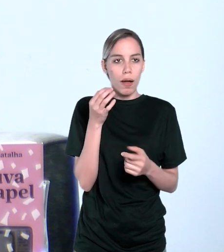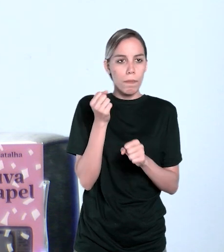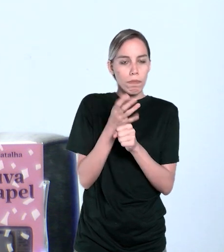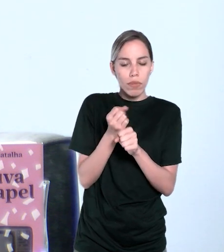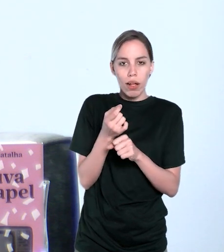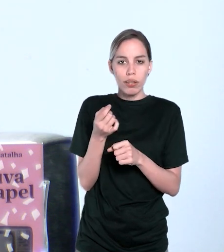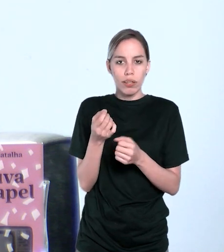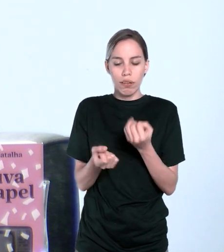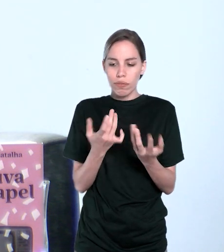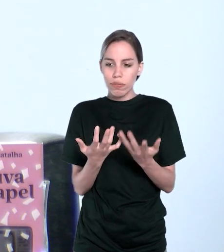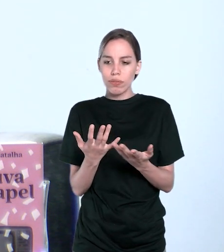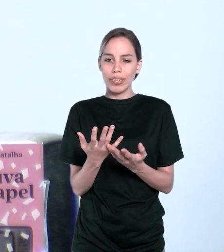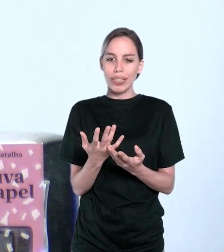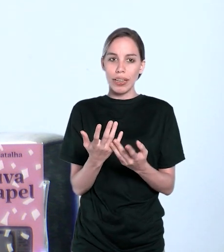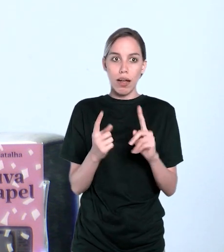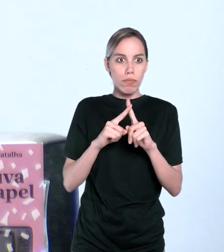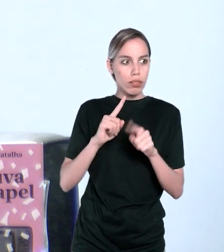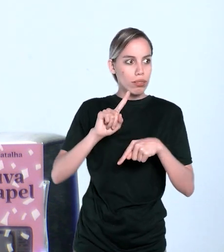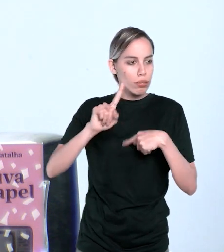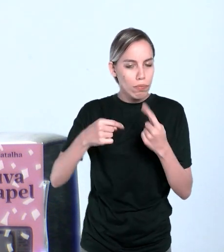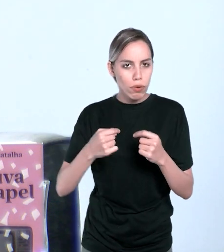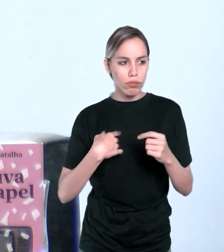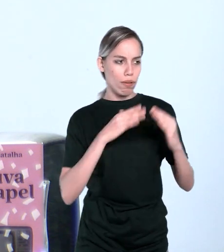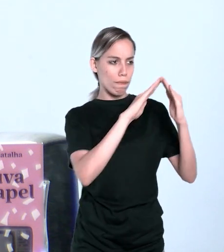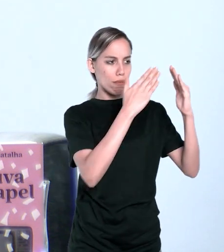sabe? Subindo comunidade,